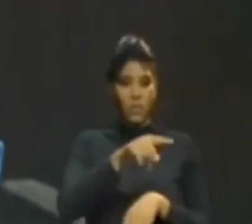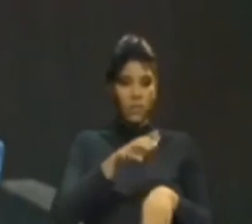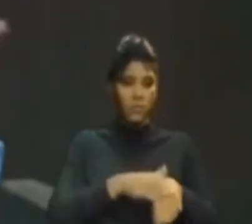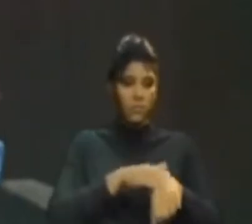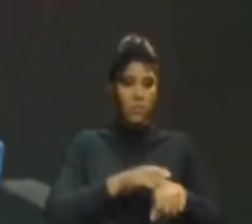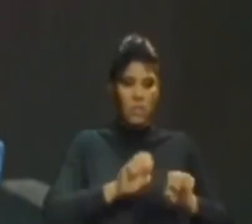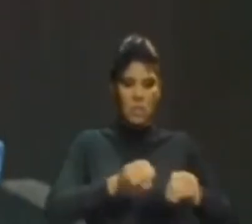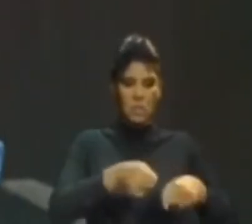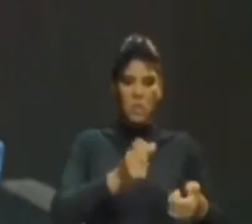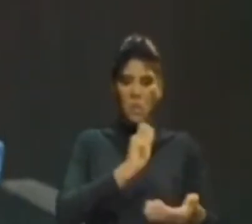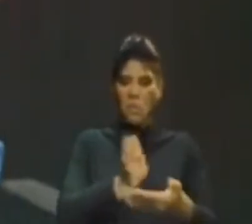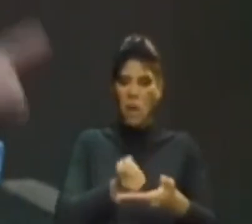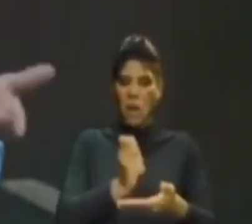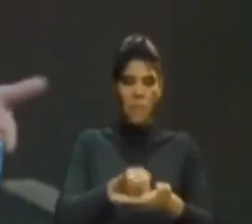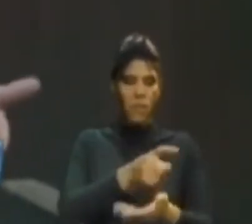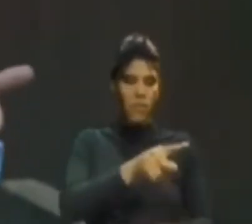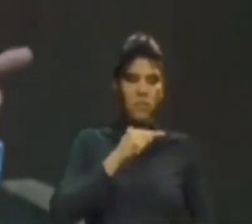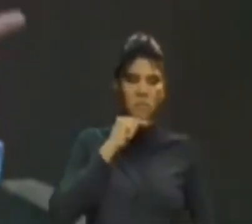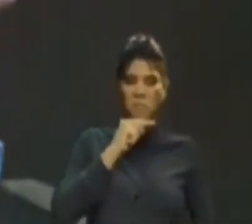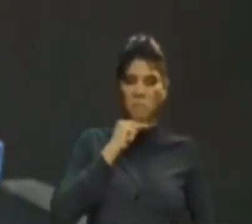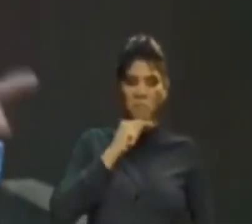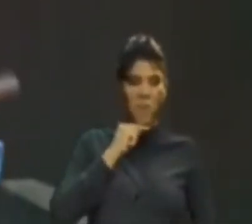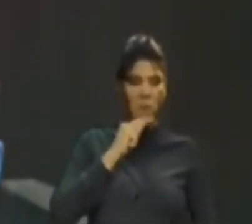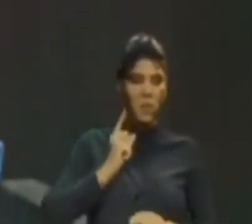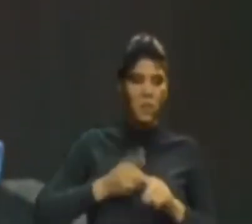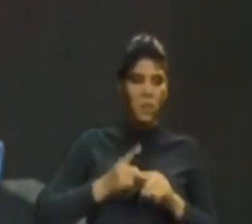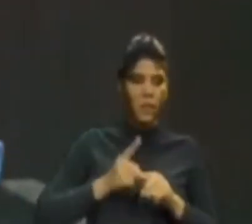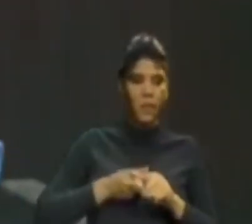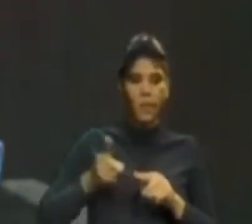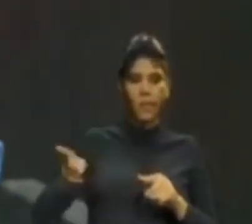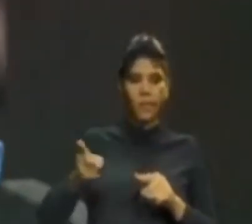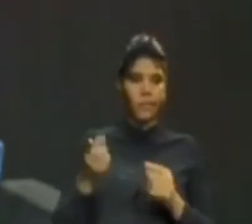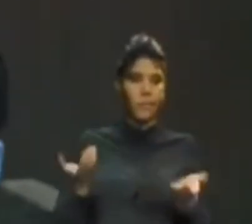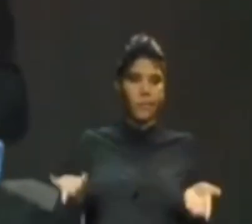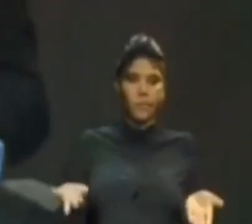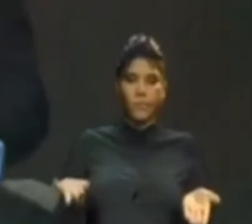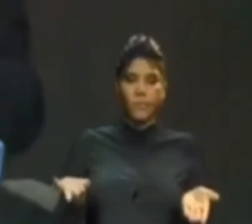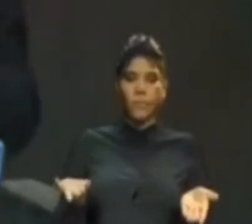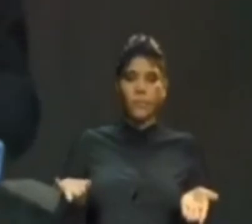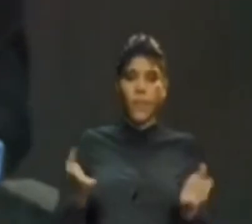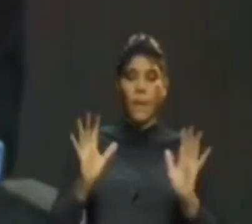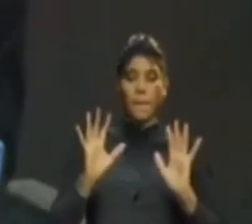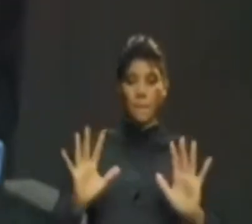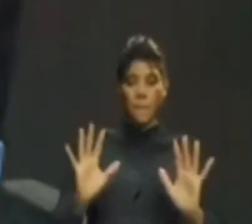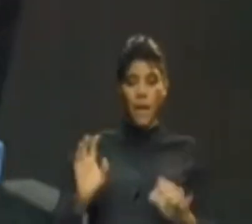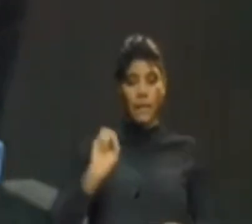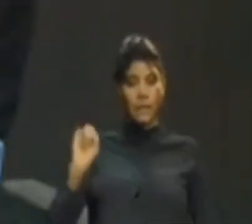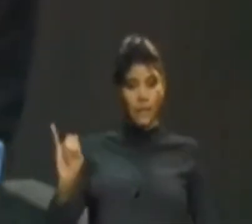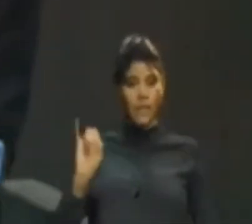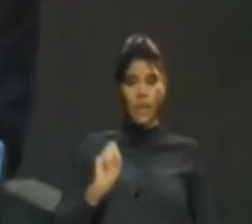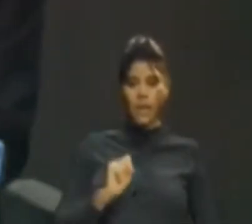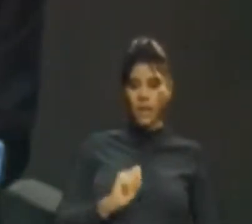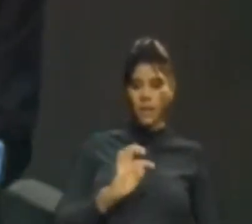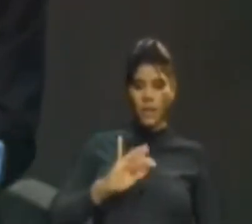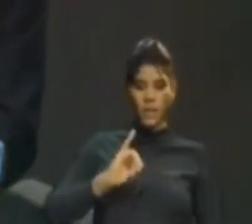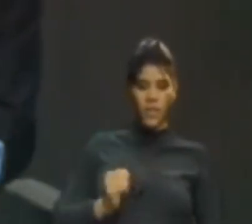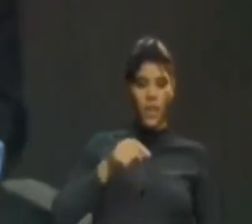pagamento não vai dar conta da vida do seu familiar por outro lado se o STJD saiu rol